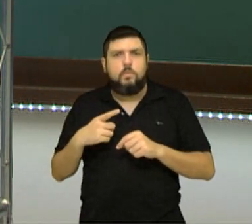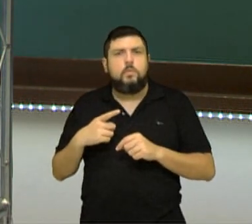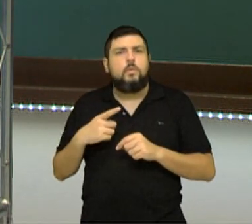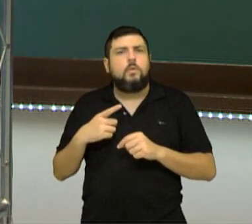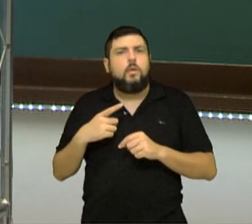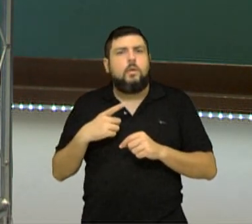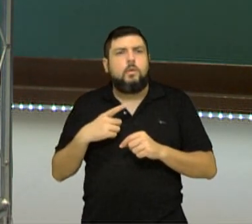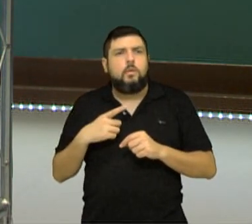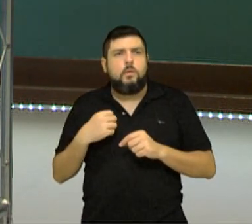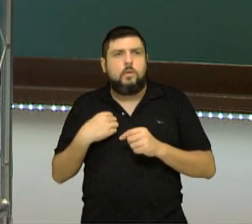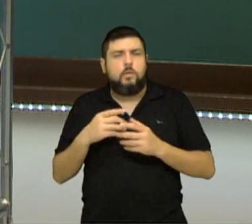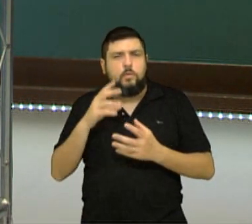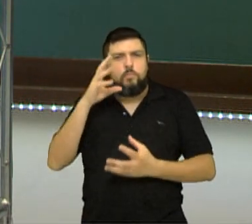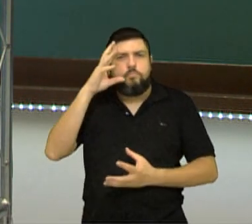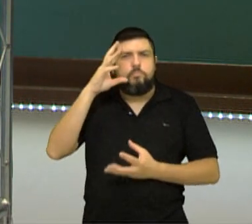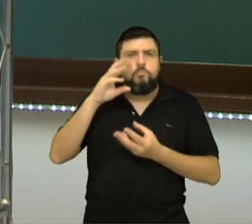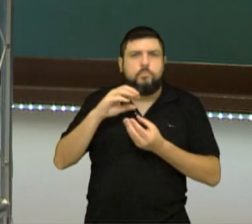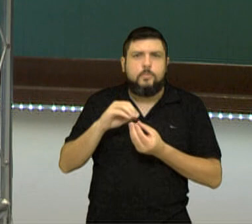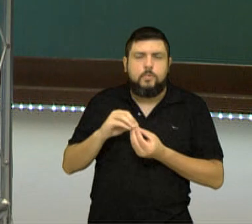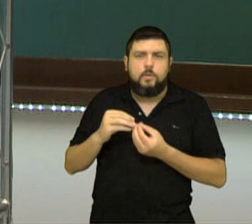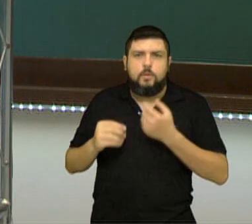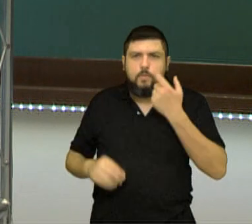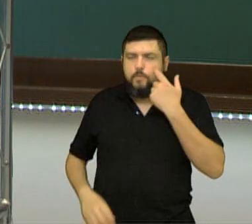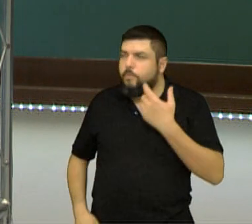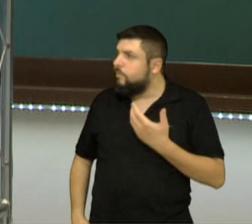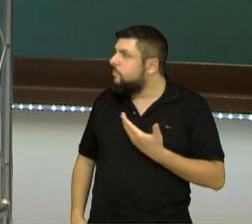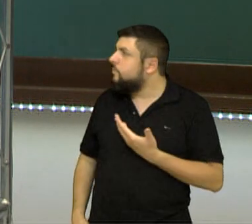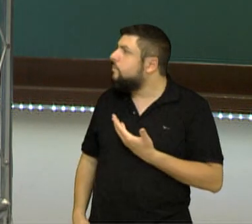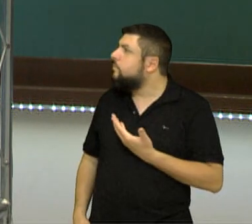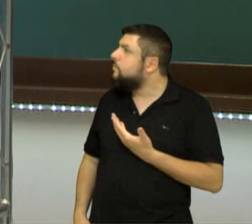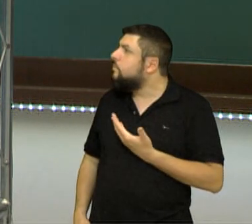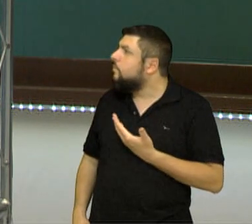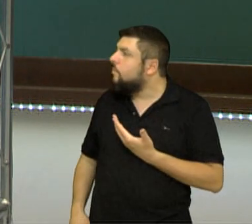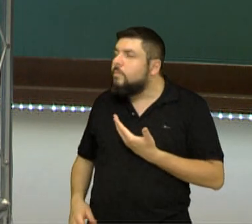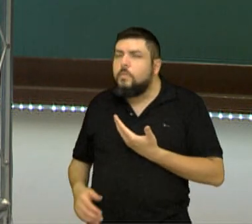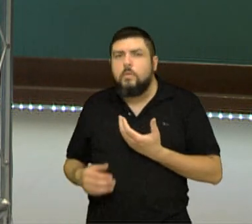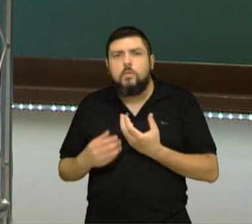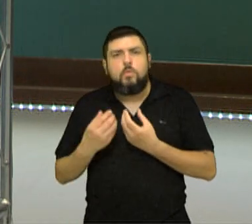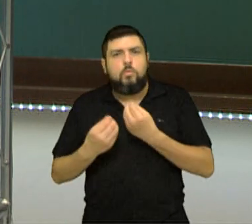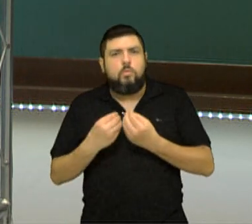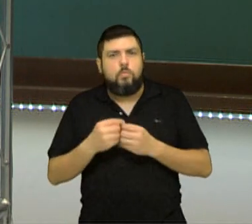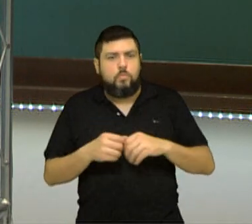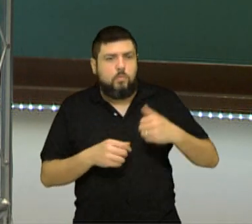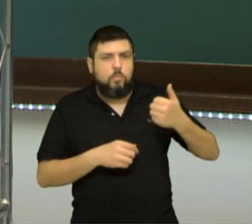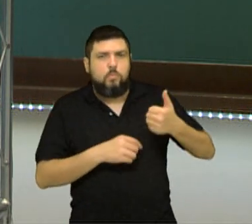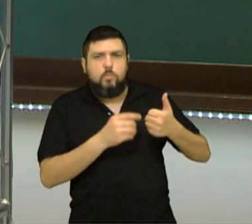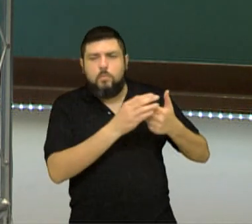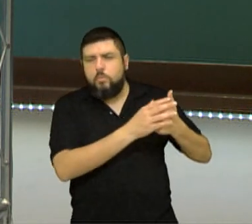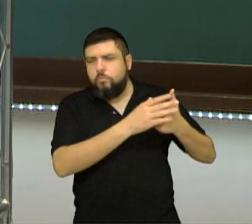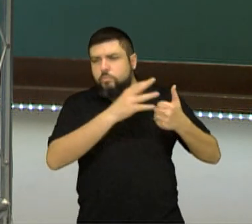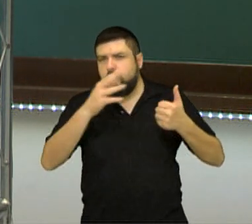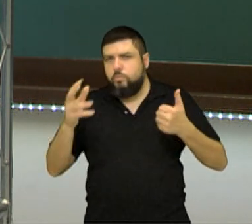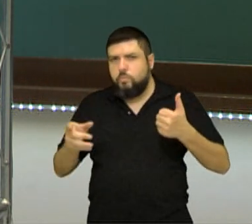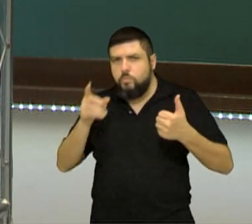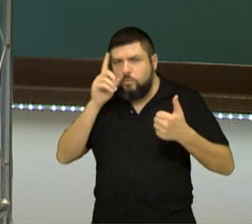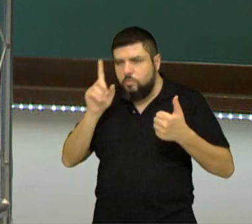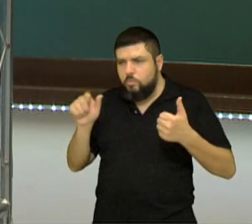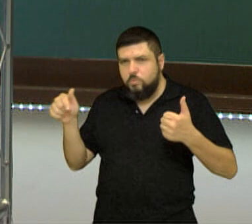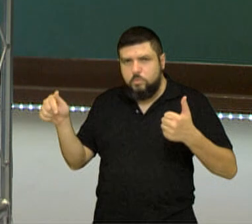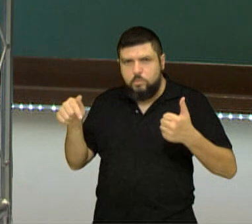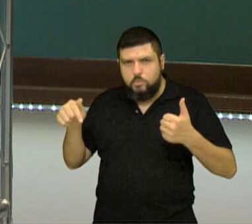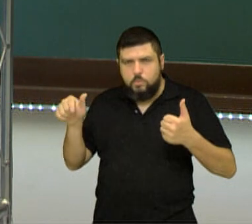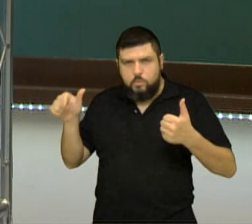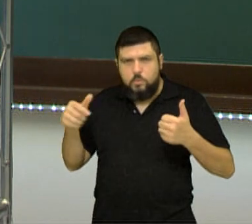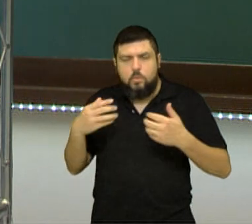esse diagraminha aqui mostrando, né, para vocês, então, do primeiro ao 7º dia ali, o que nós temos, né, o processo